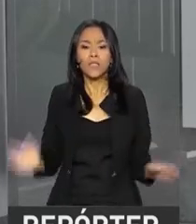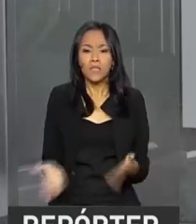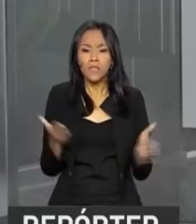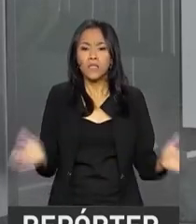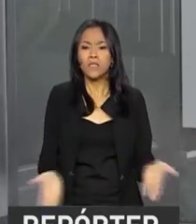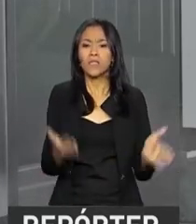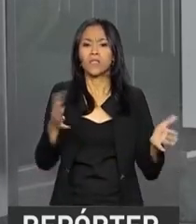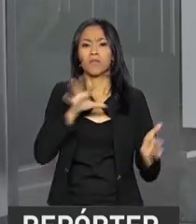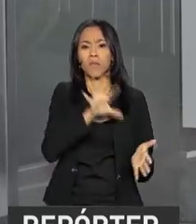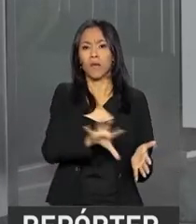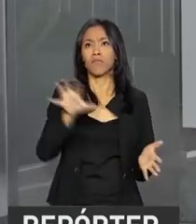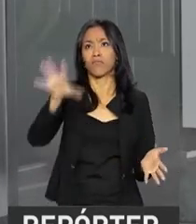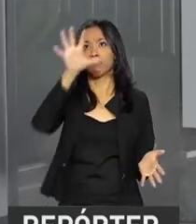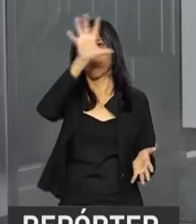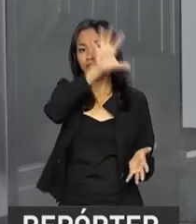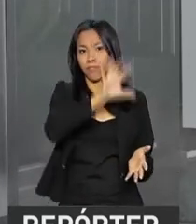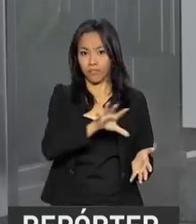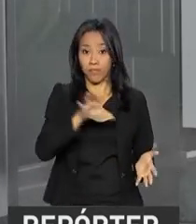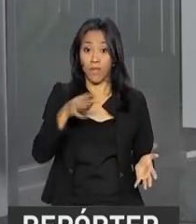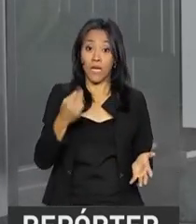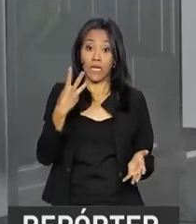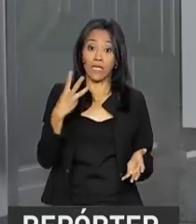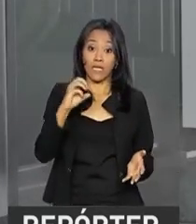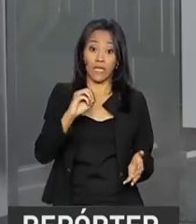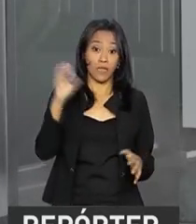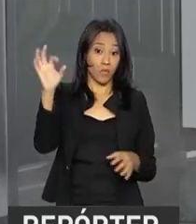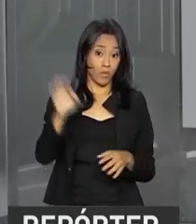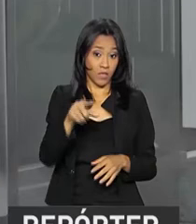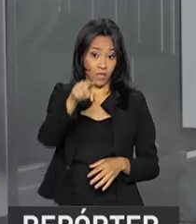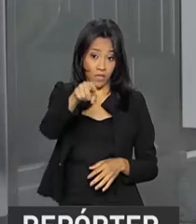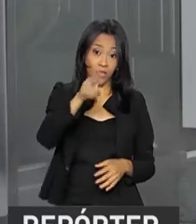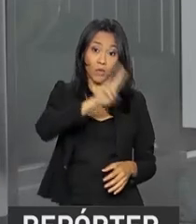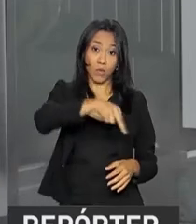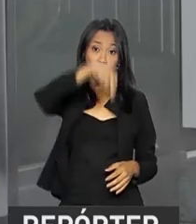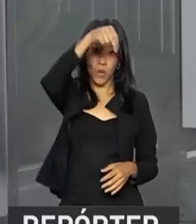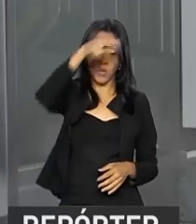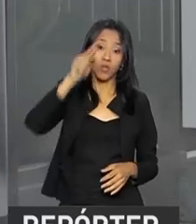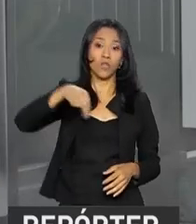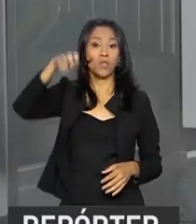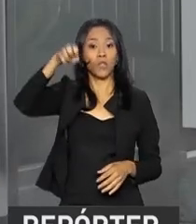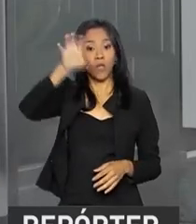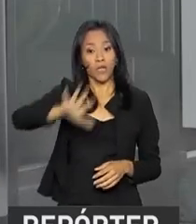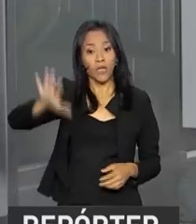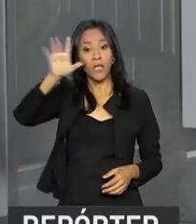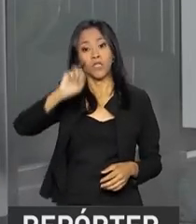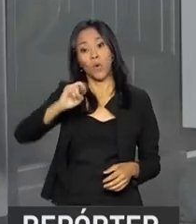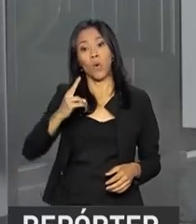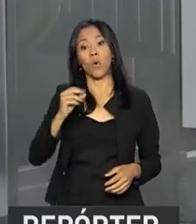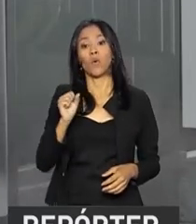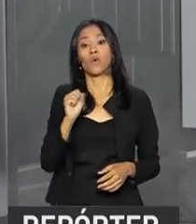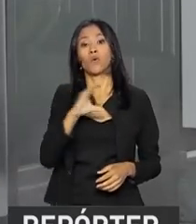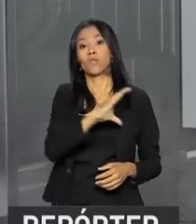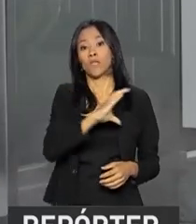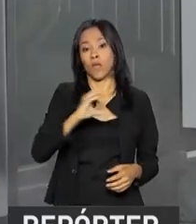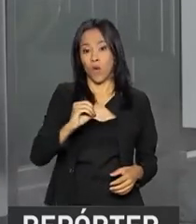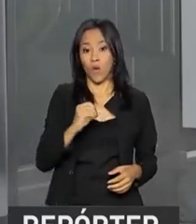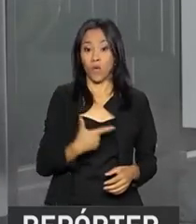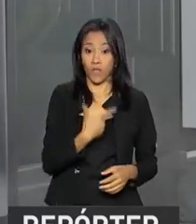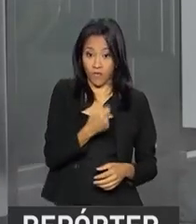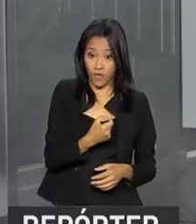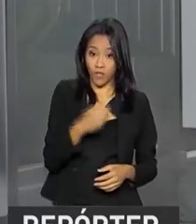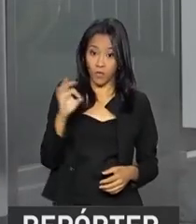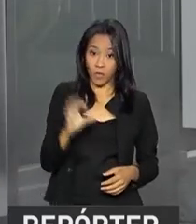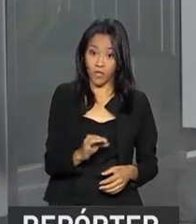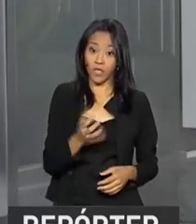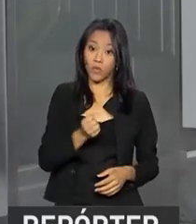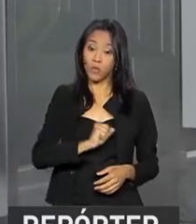regional ao menos 30% das produções devem ser do norte nordeste ou centro-oeste e 20% para a região